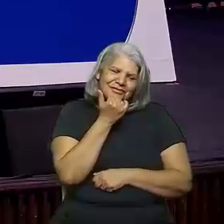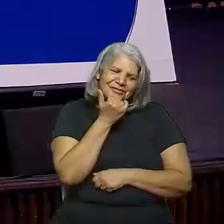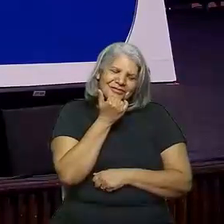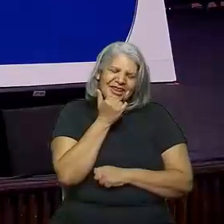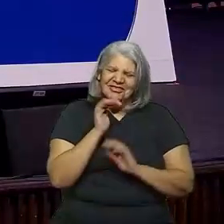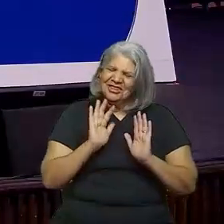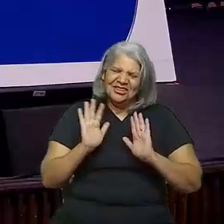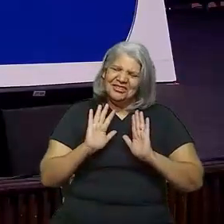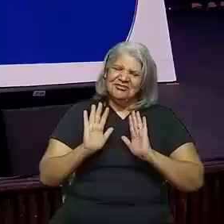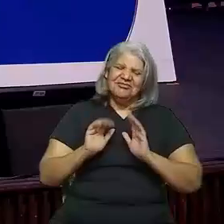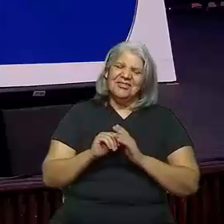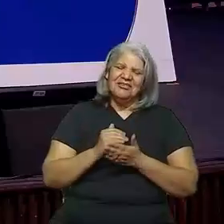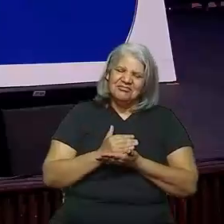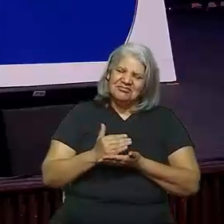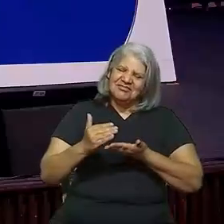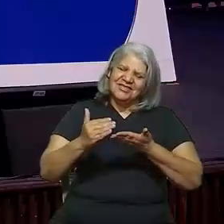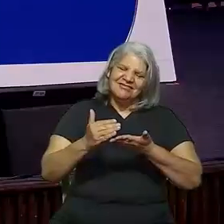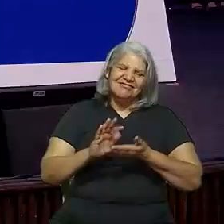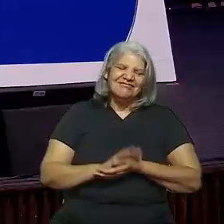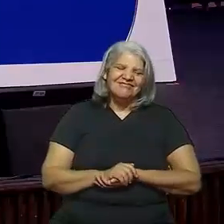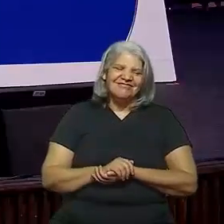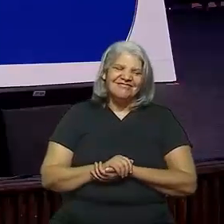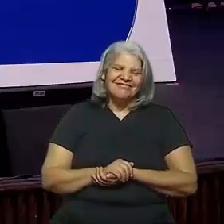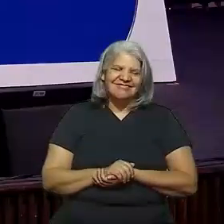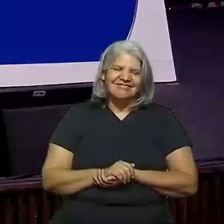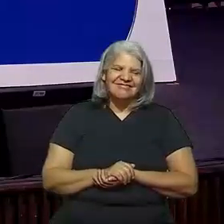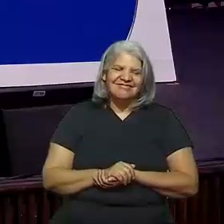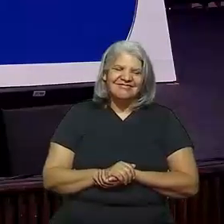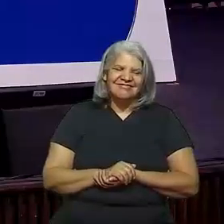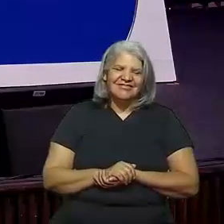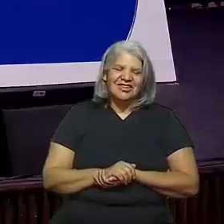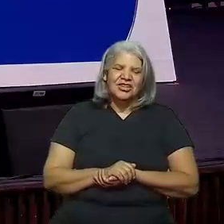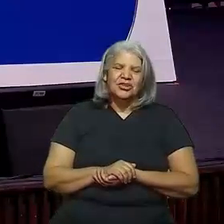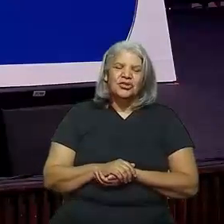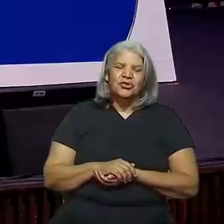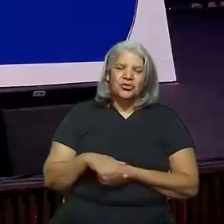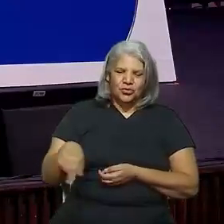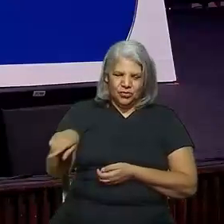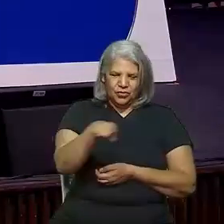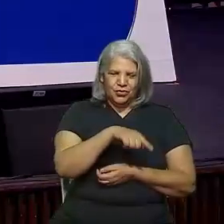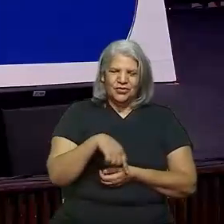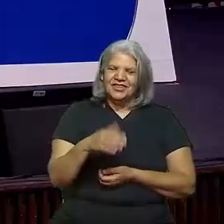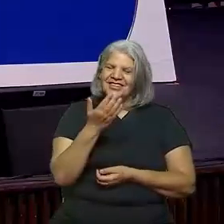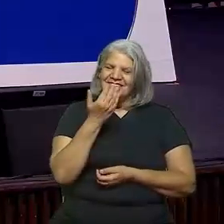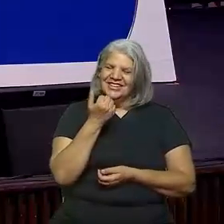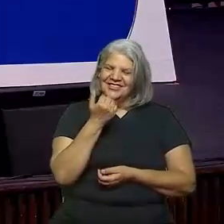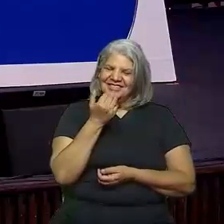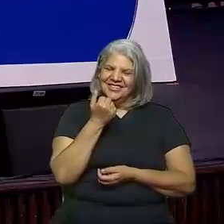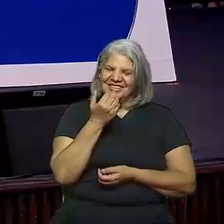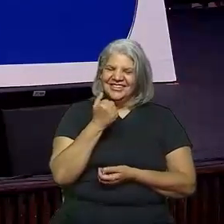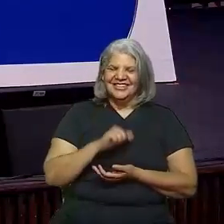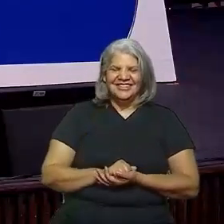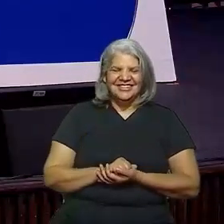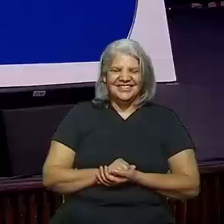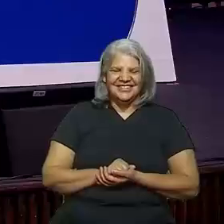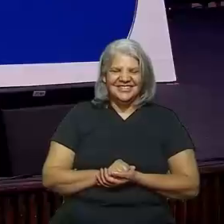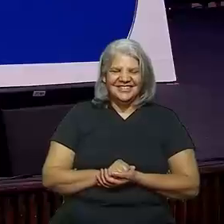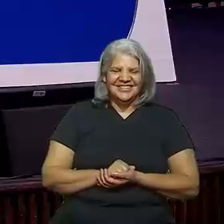Não, vamos seguir. Vamos seguir. só porque todo mundo quer jantar. Se eu gostasse de seguir.